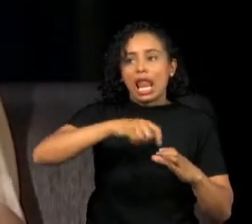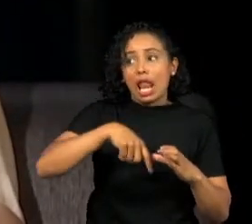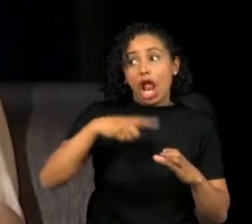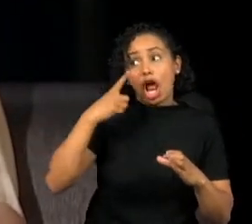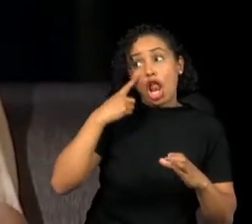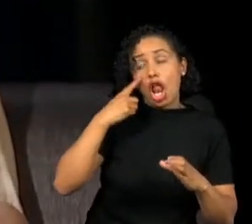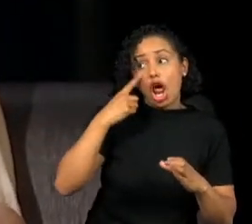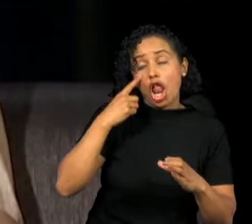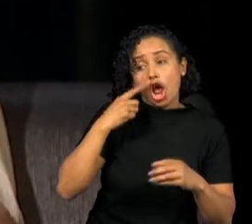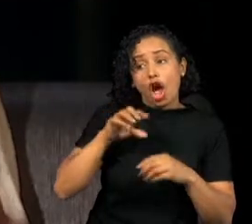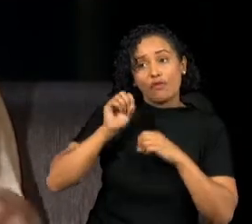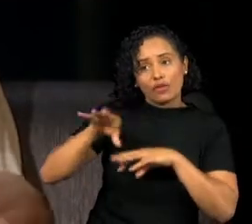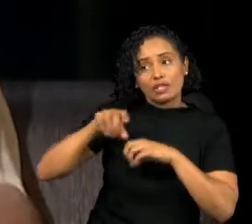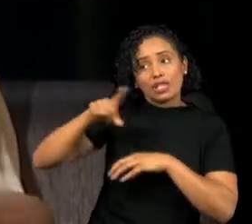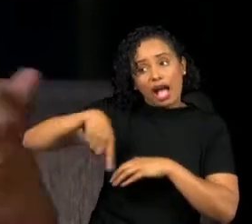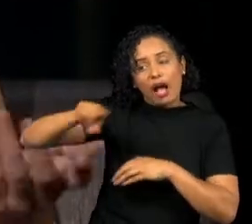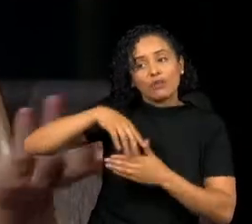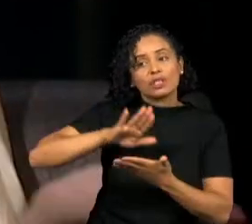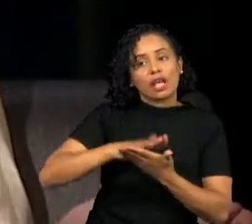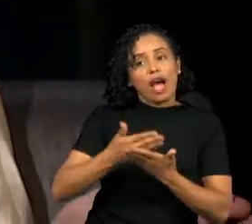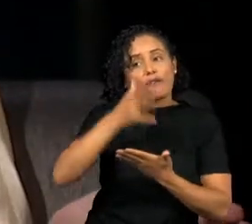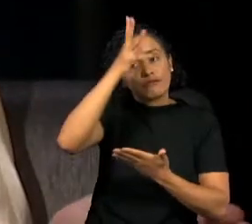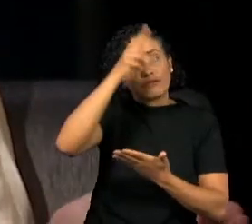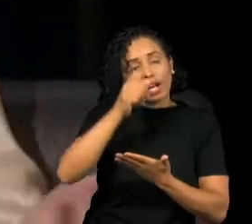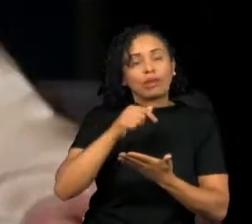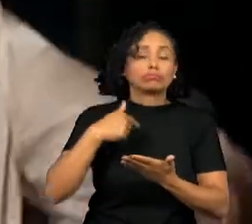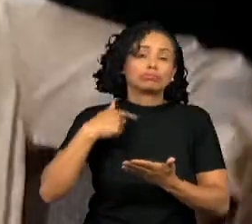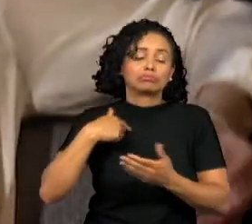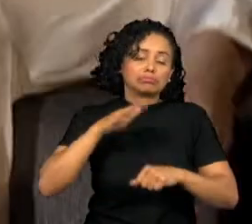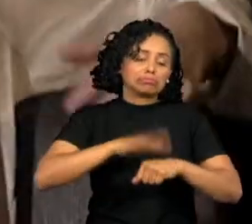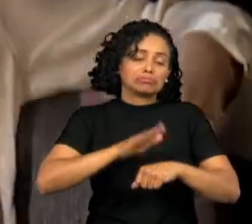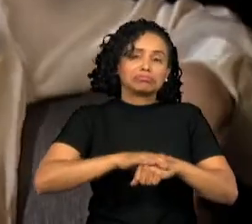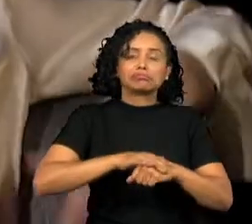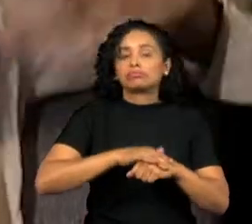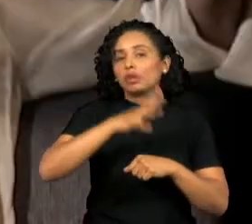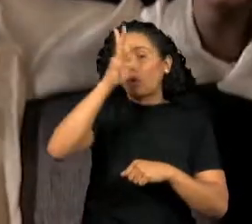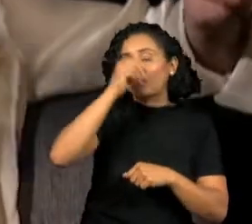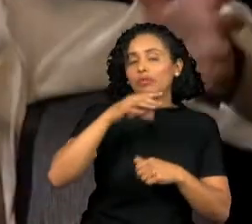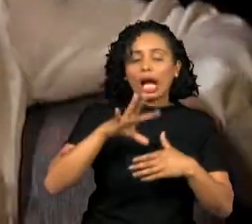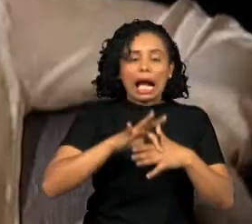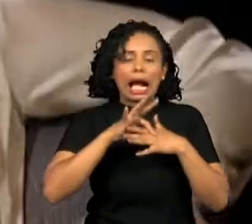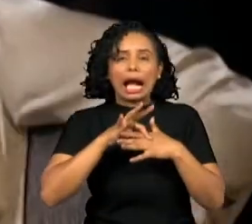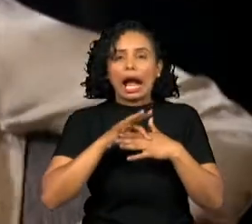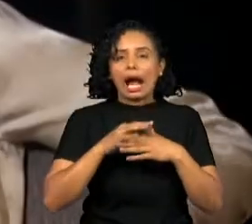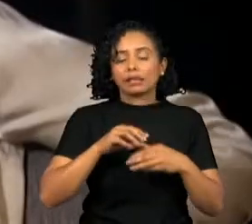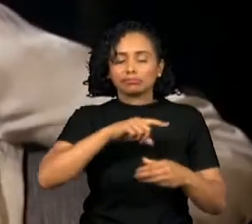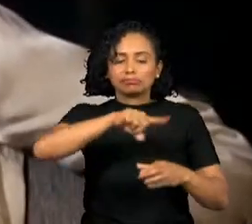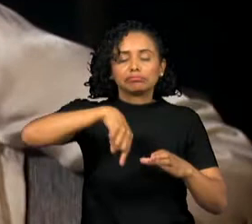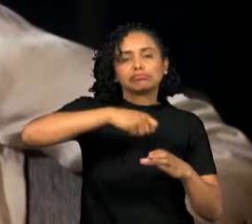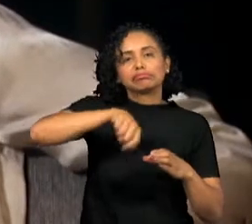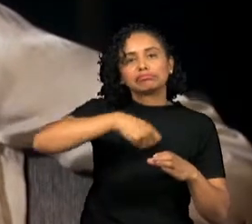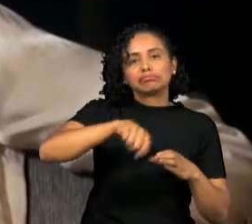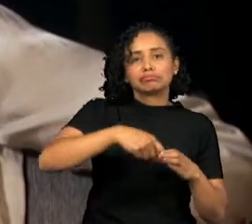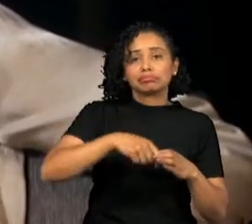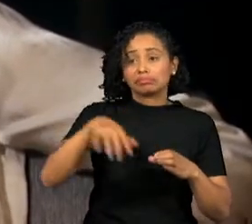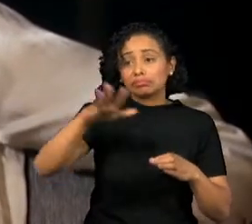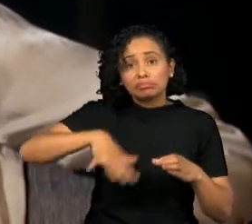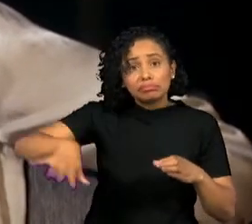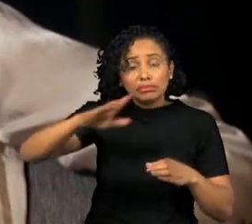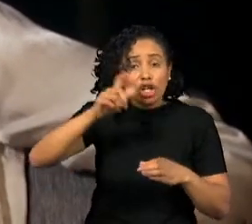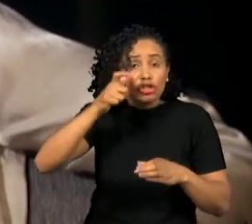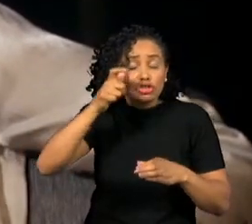cobra ensinar vocês fazer um filé de frango aí eu fico fazendo tipo rapaziada gosta de ver o entretenimento gosta de se sentir